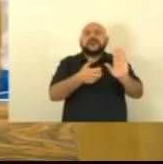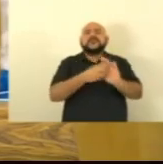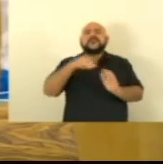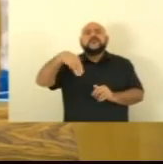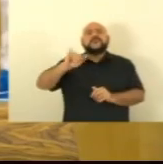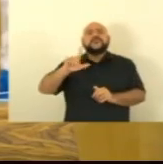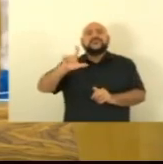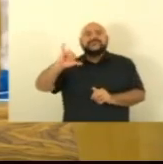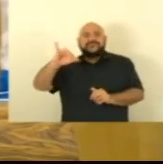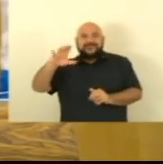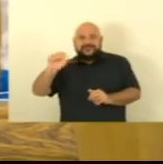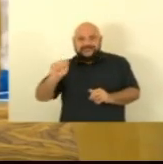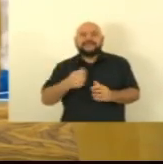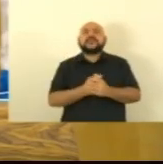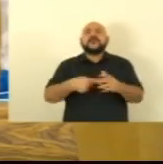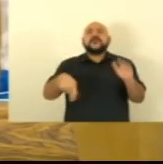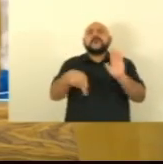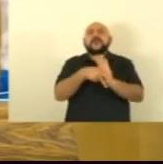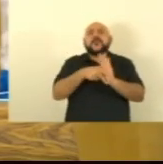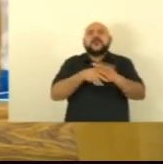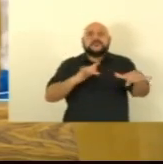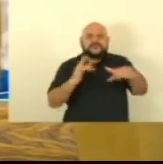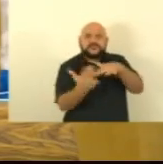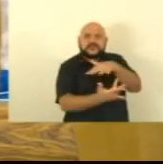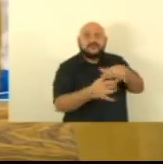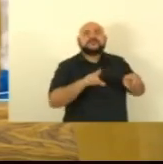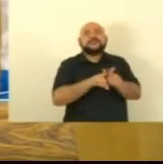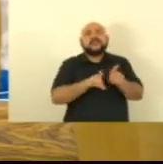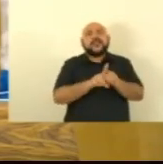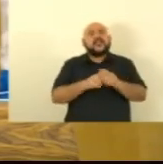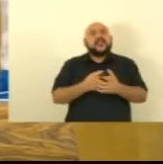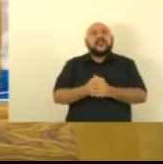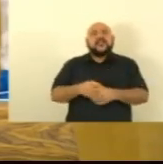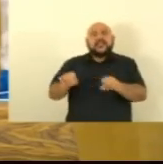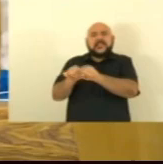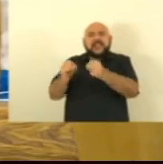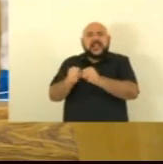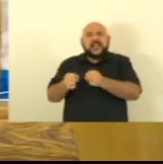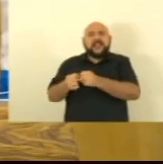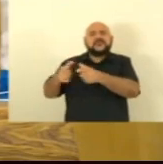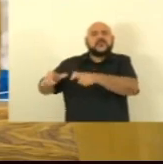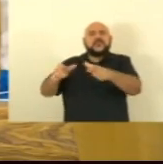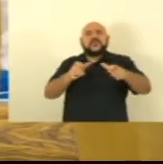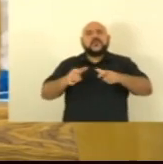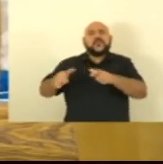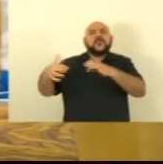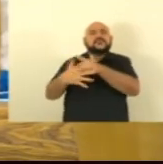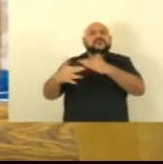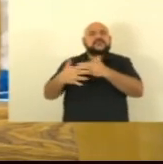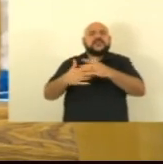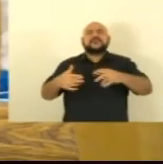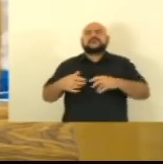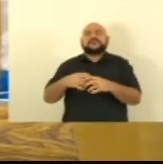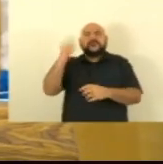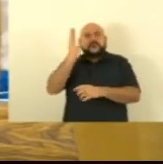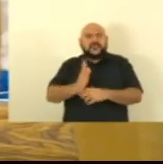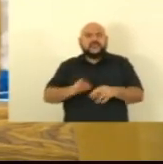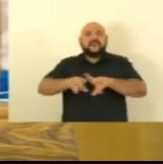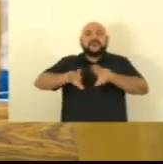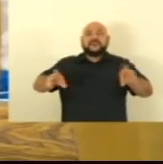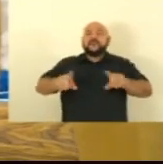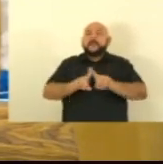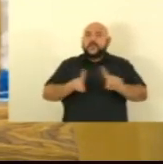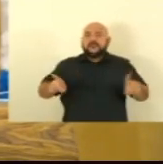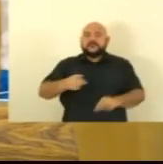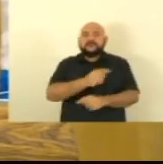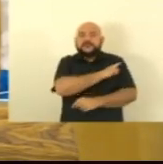terrorismo, influenciadores que o governo fazia comentários. Agora o governo do PT